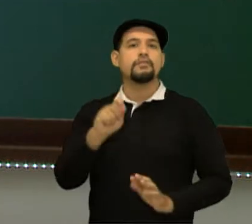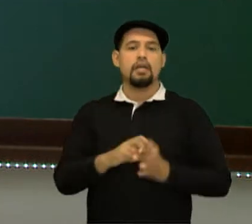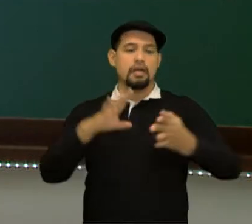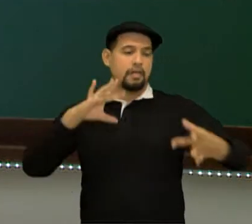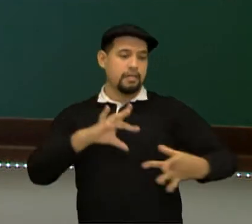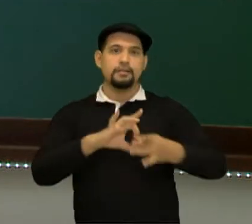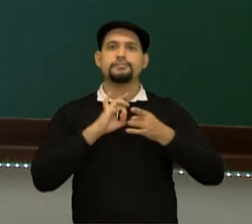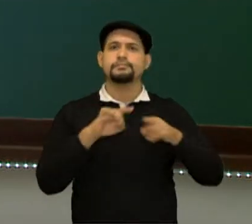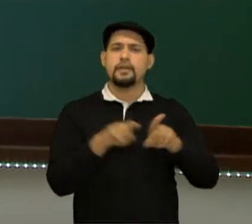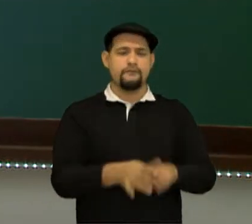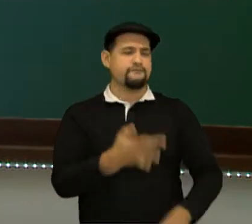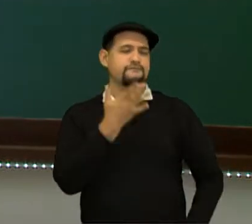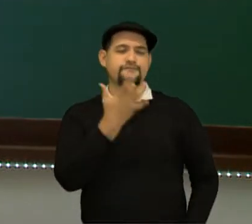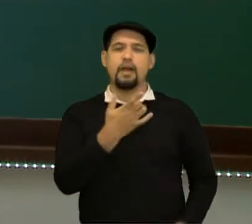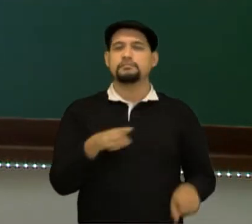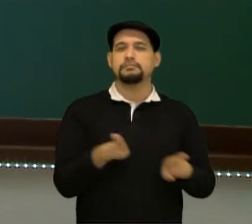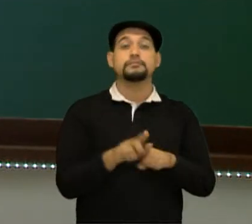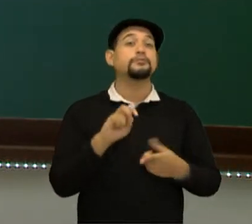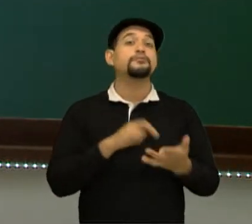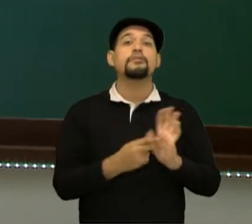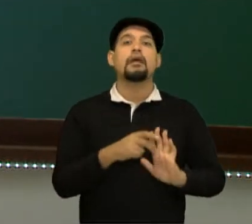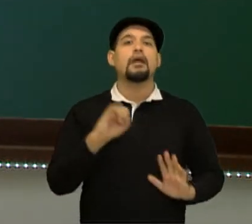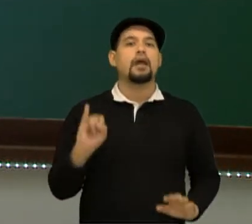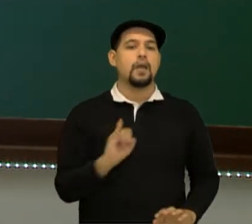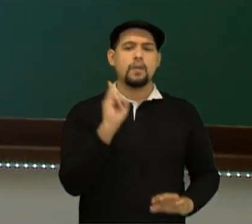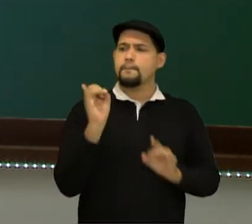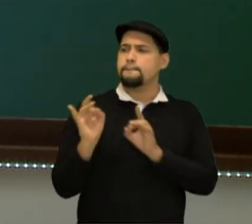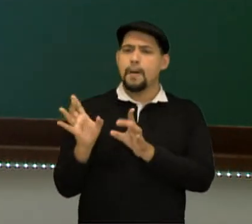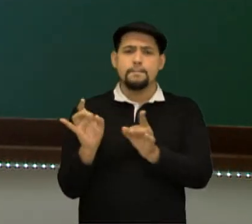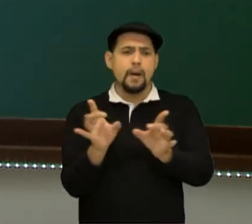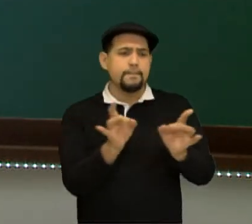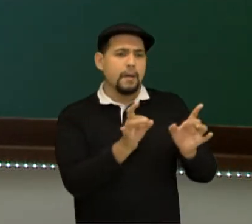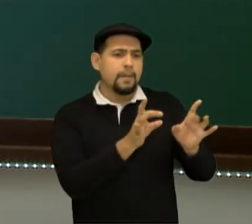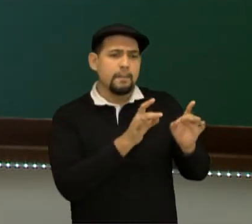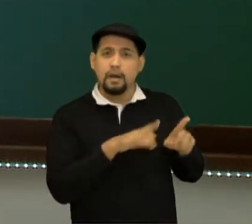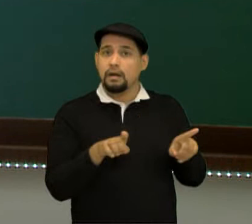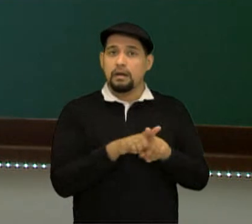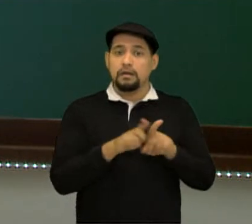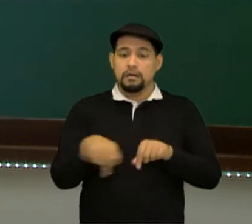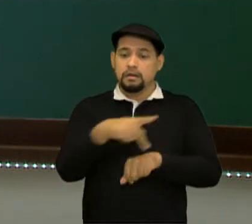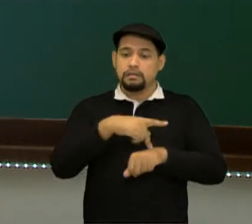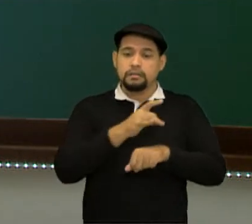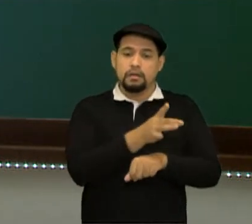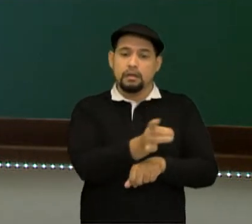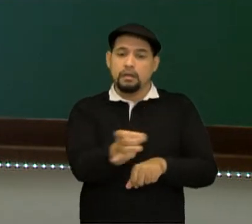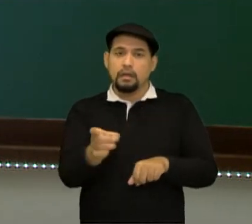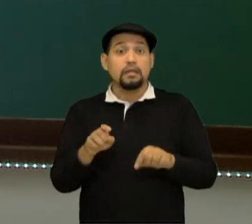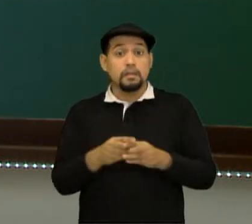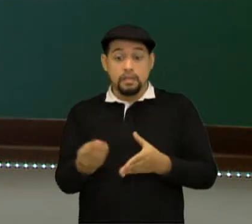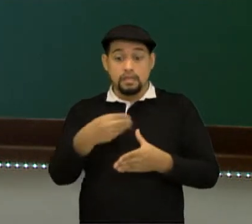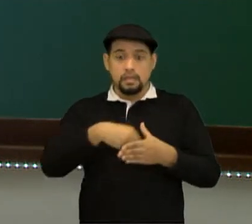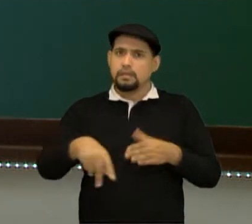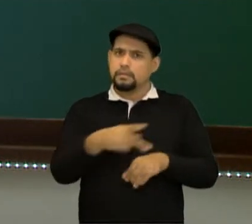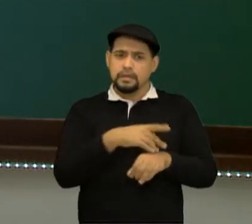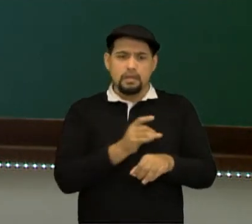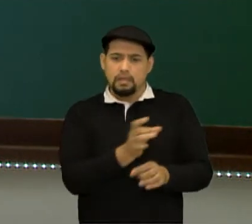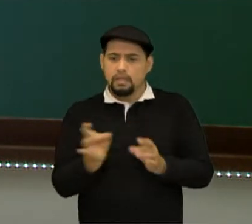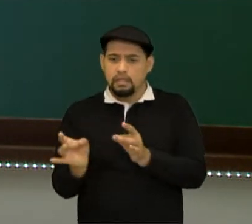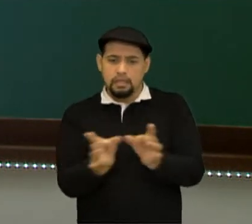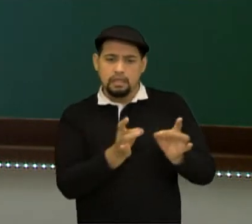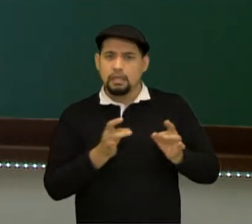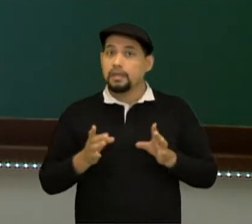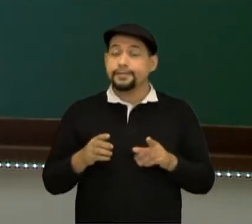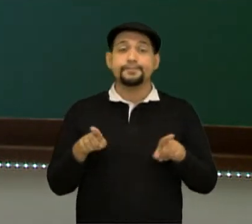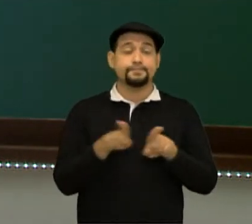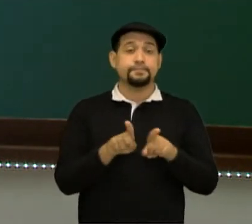vincular e facilitar a importação EA exportação melhorando as transações comerciais